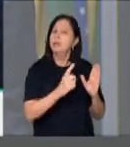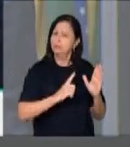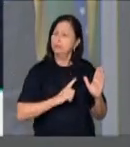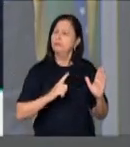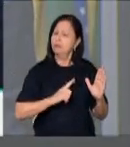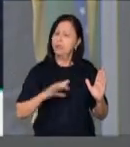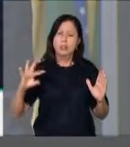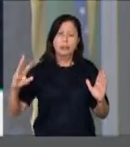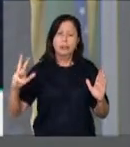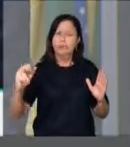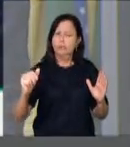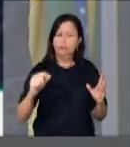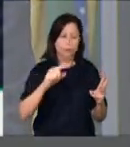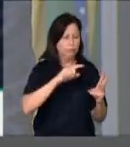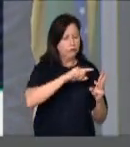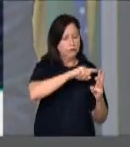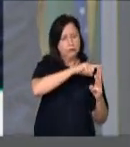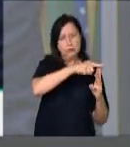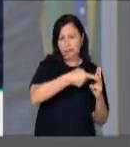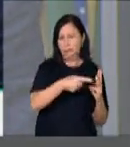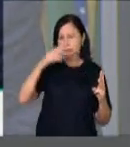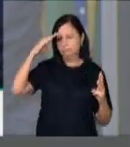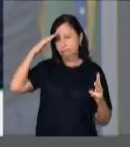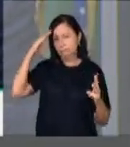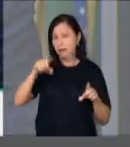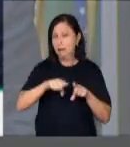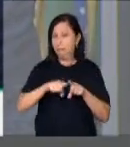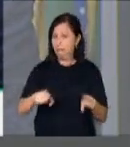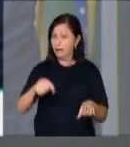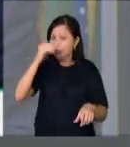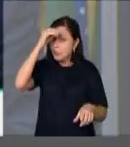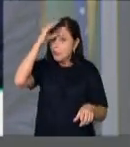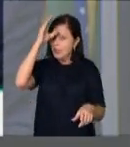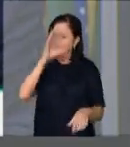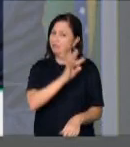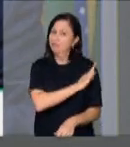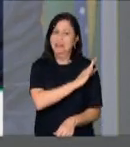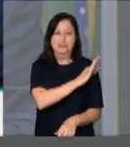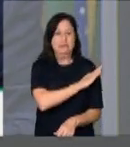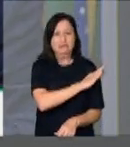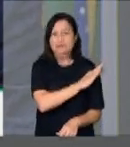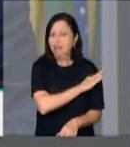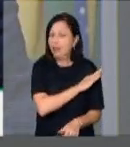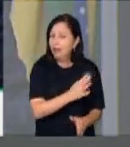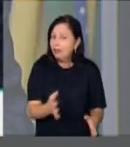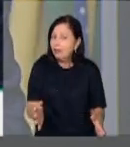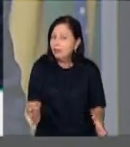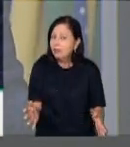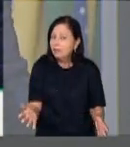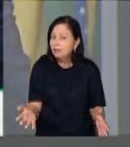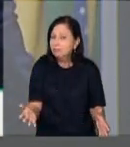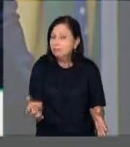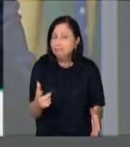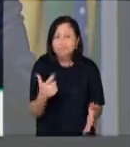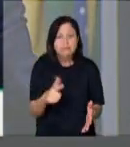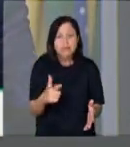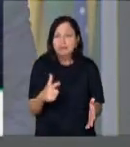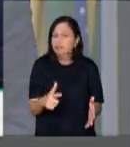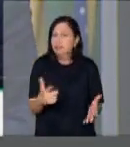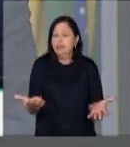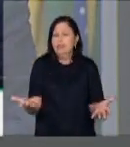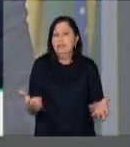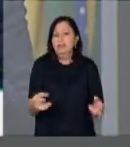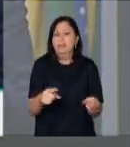armadas mas não detêm o devido conhecimento técnico numa área que é voltada para a